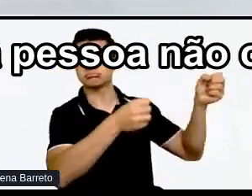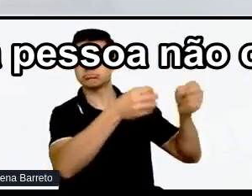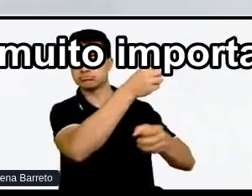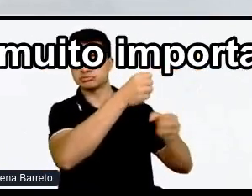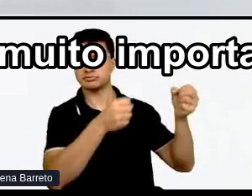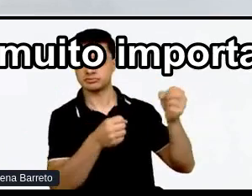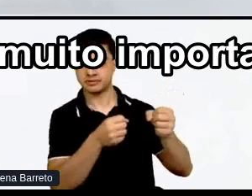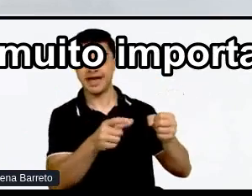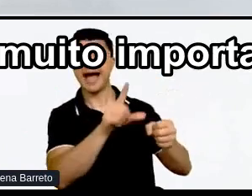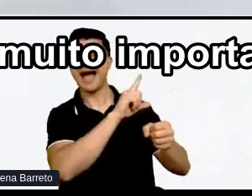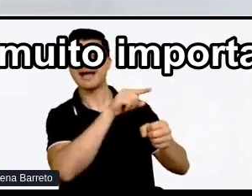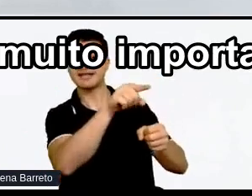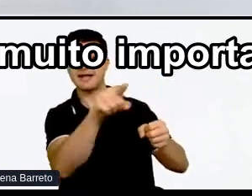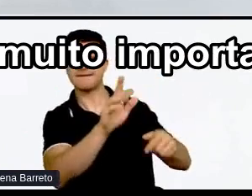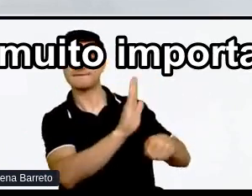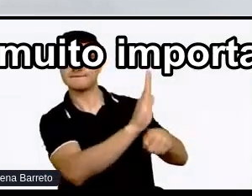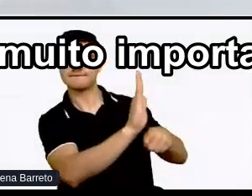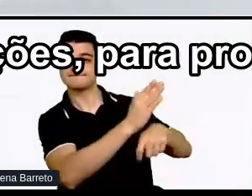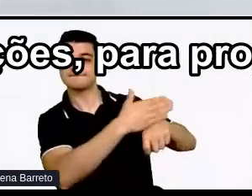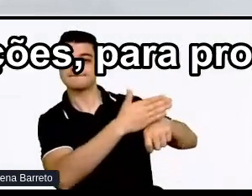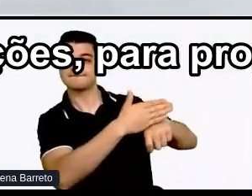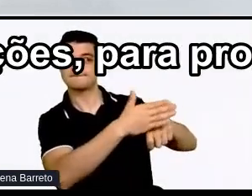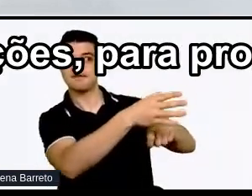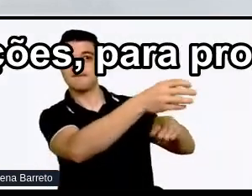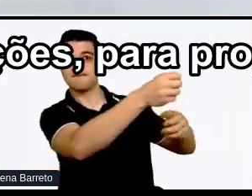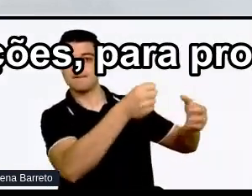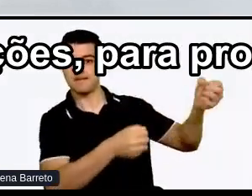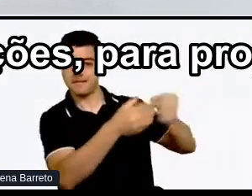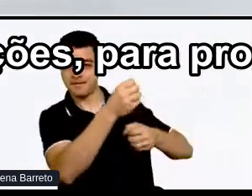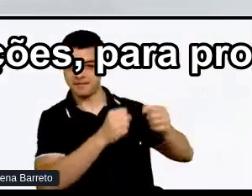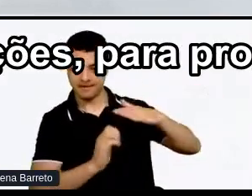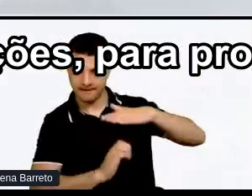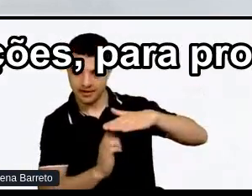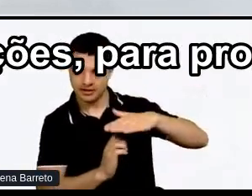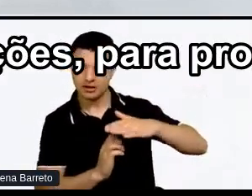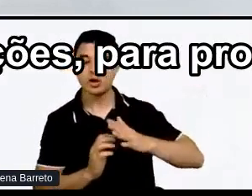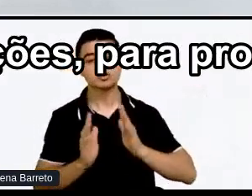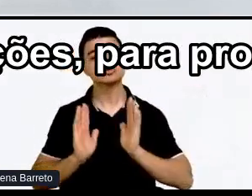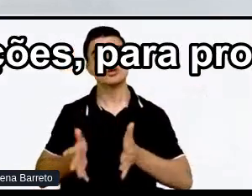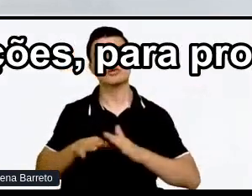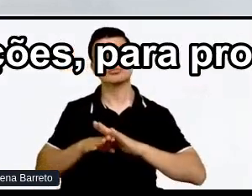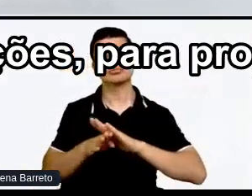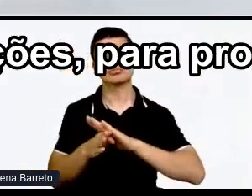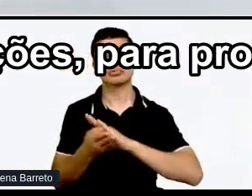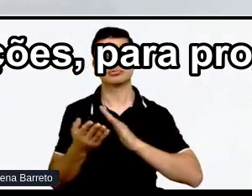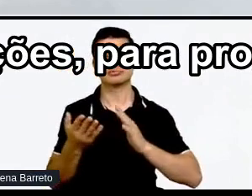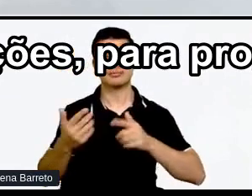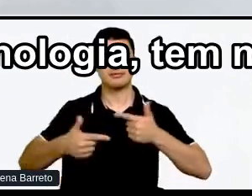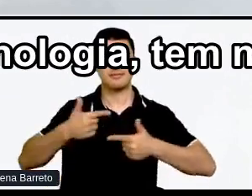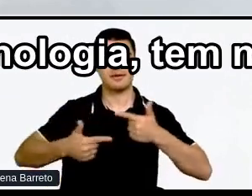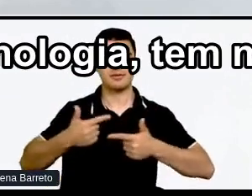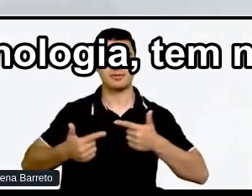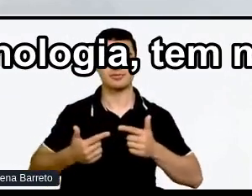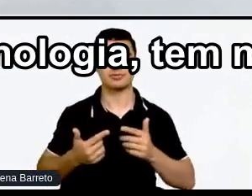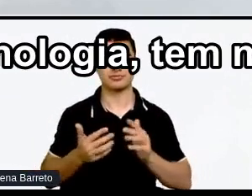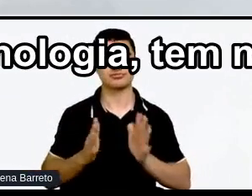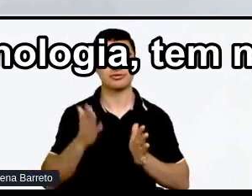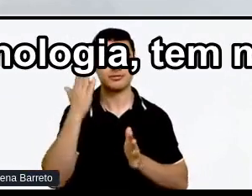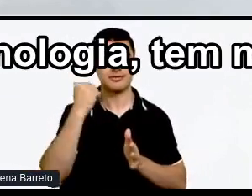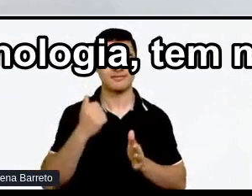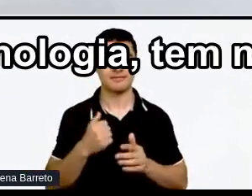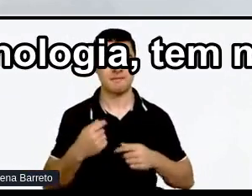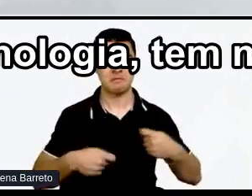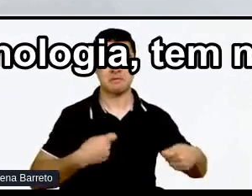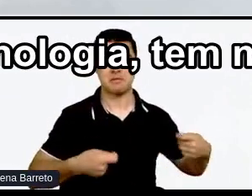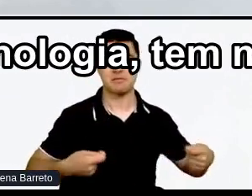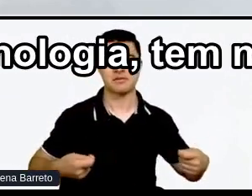empresa. E isso é muito importante vocês perceberem. Para formações, para programas e projetos sociais, para tecnologia,